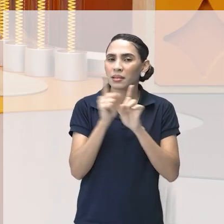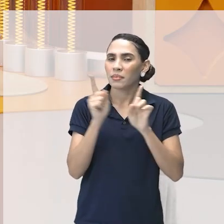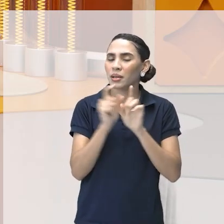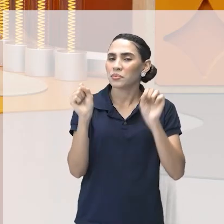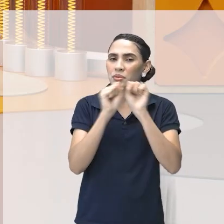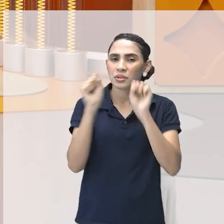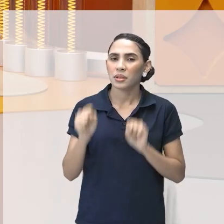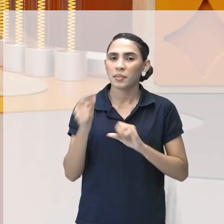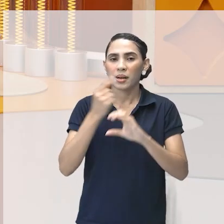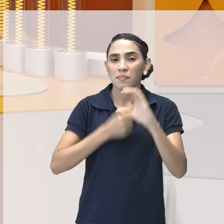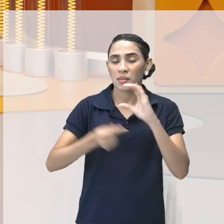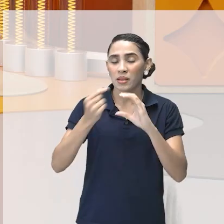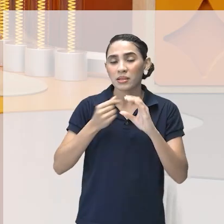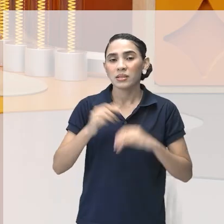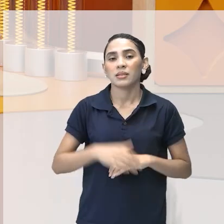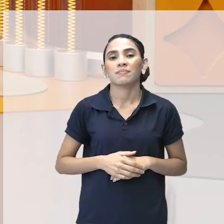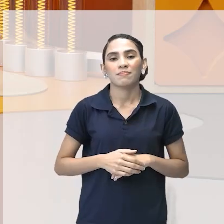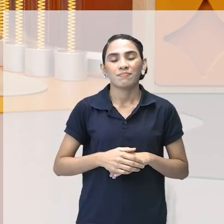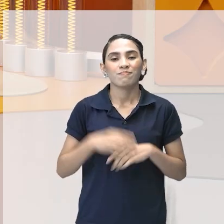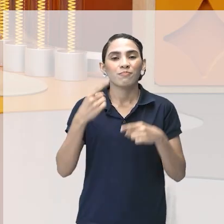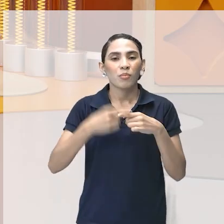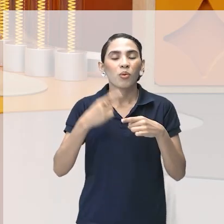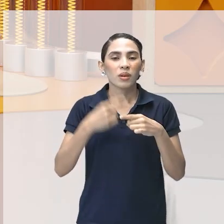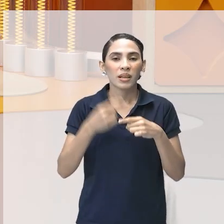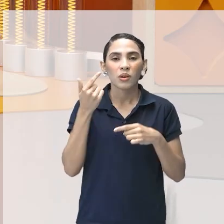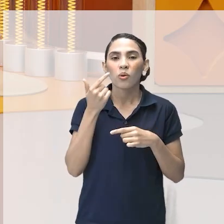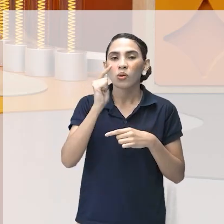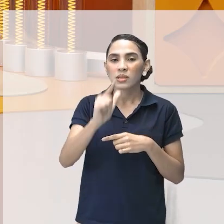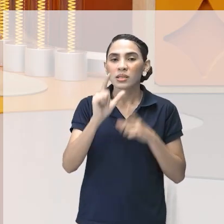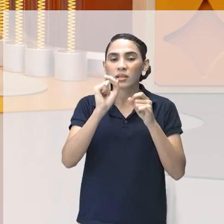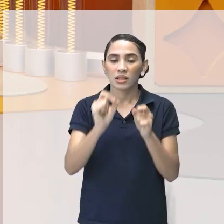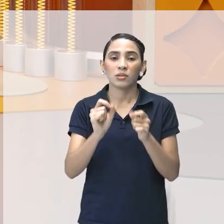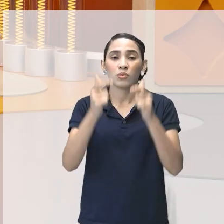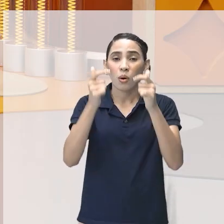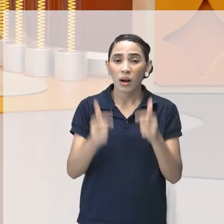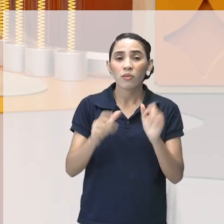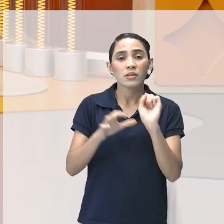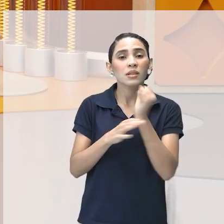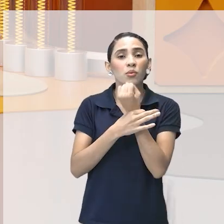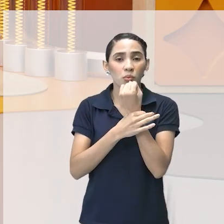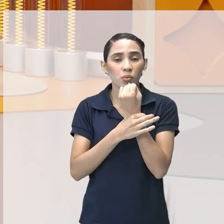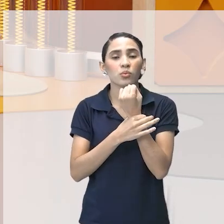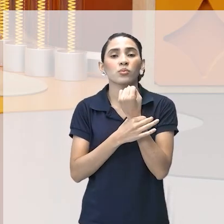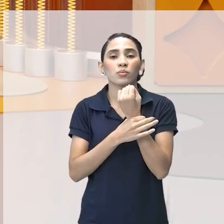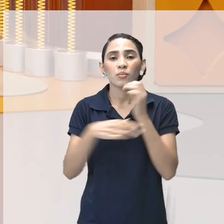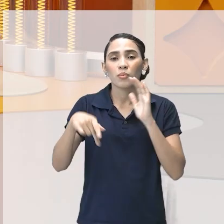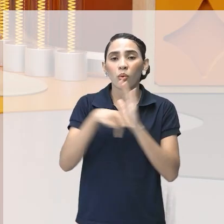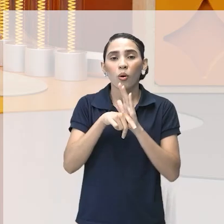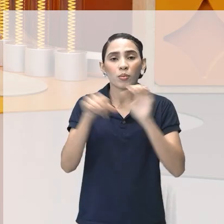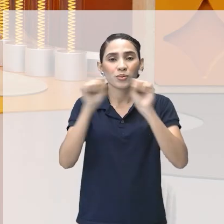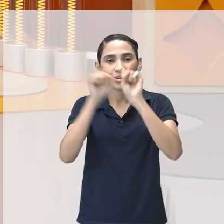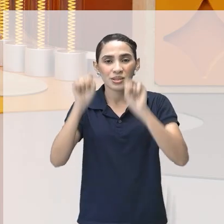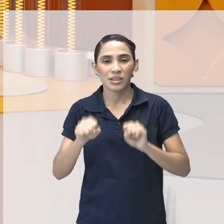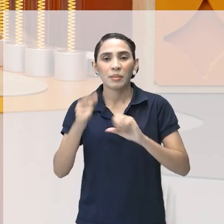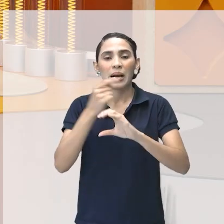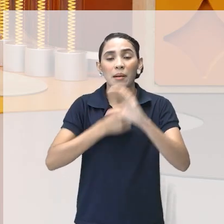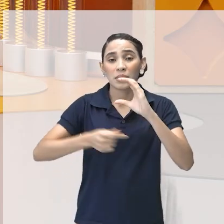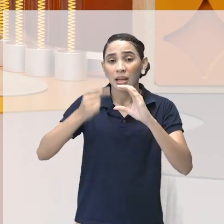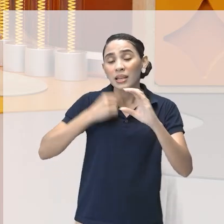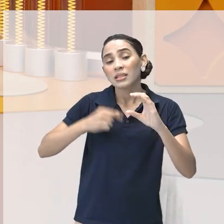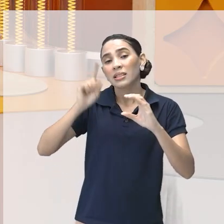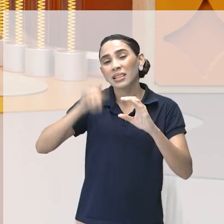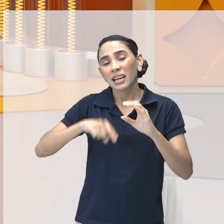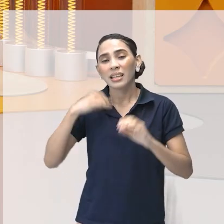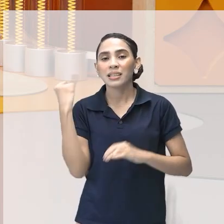sistema capitalista? Por conta de garantir a estabilidade, né, ali do sistema capitalista, que vai